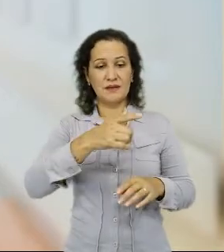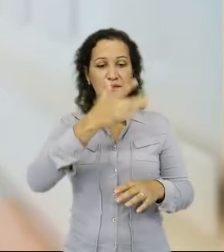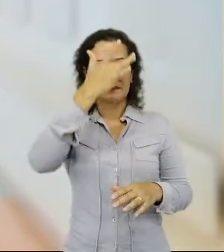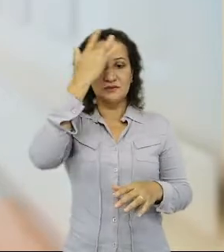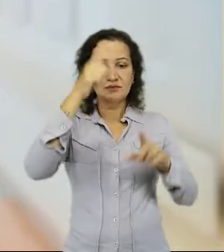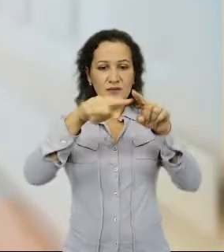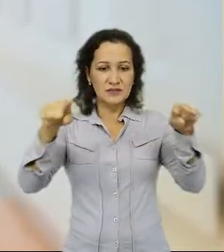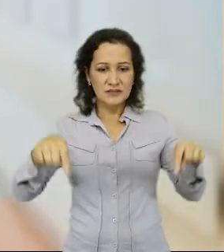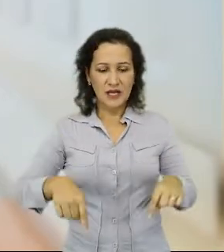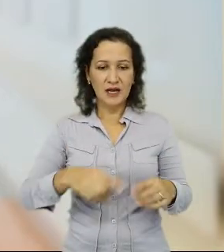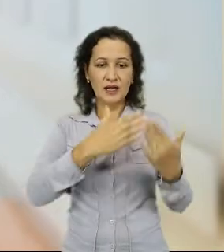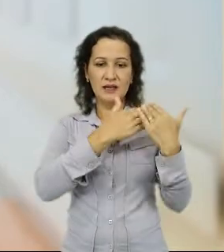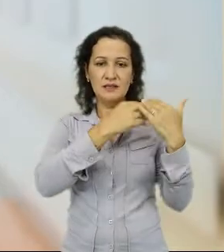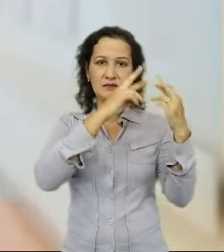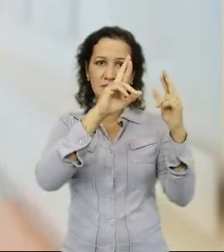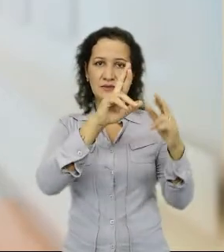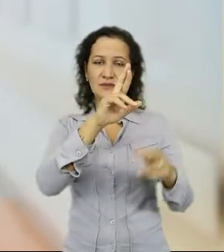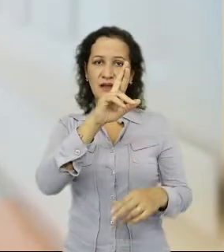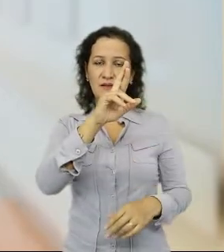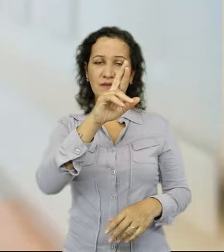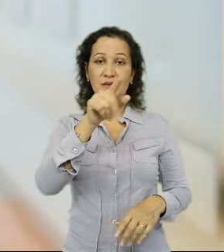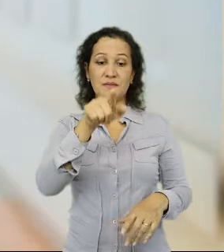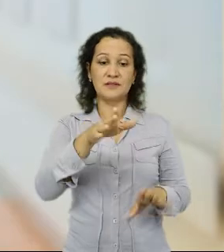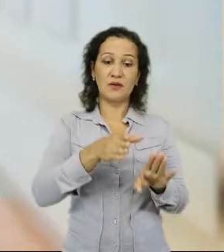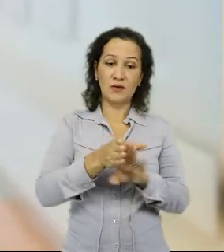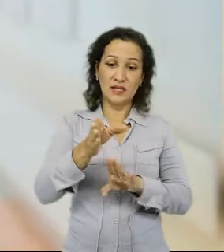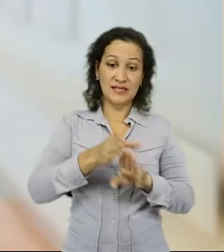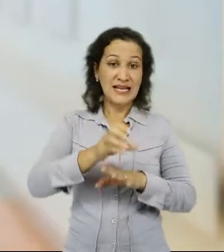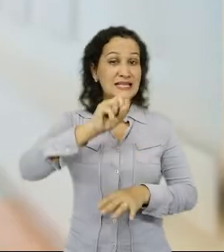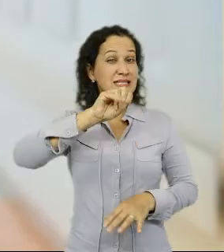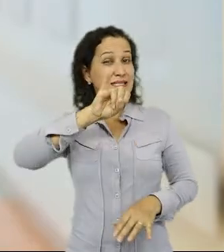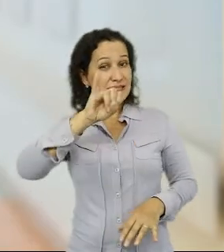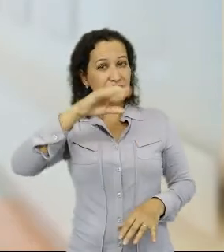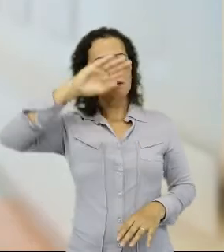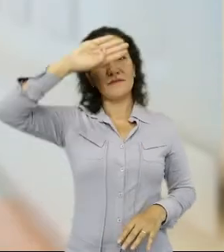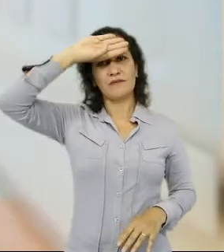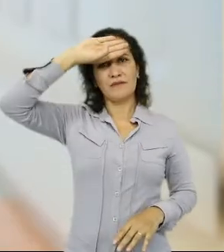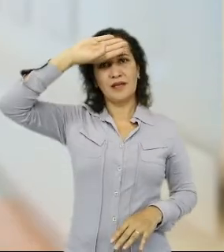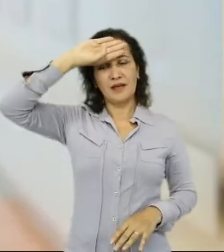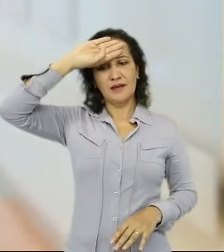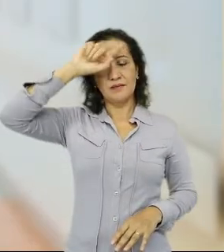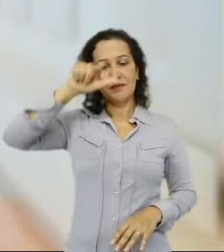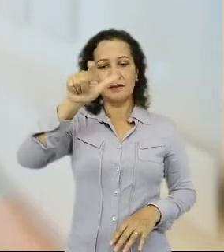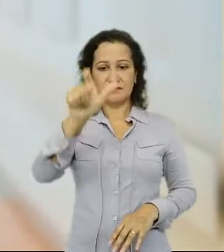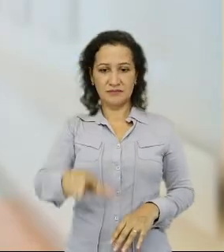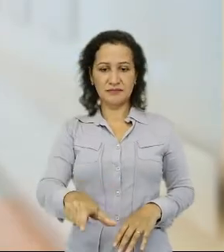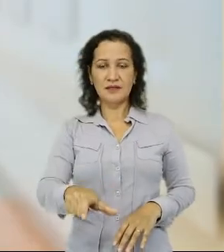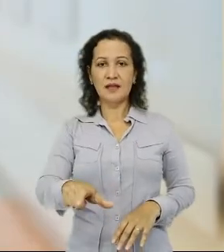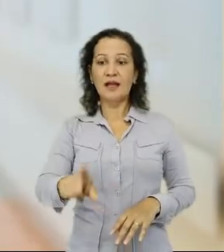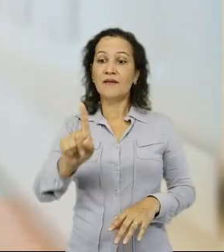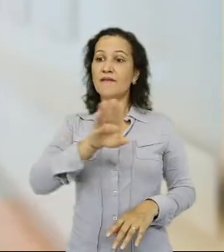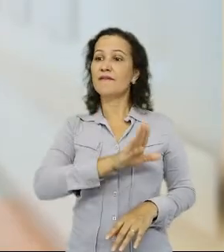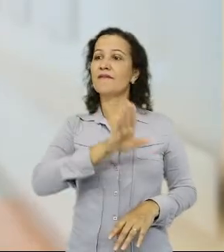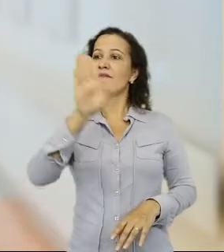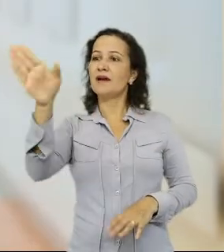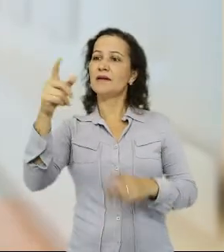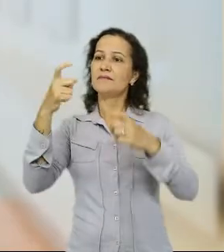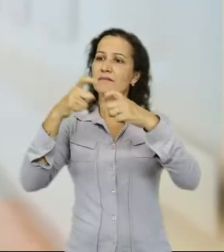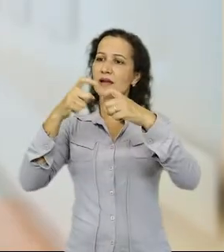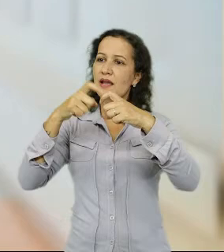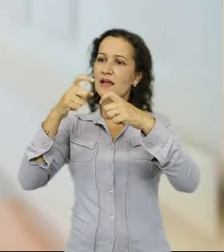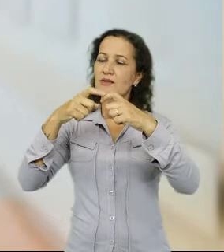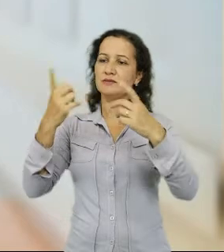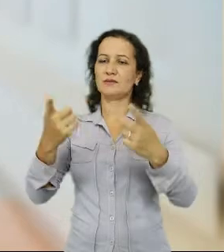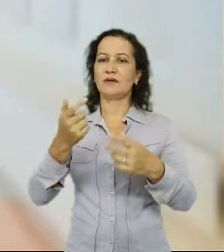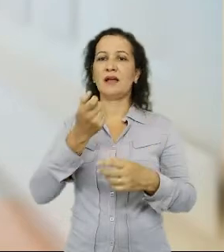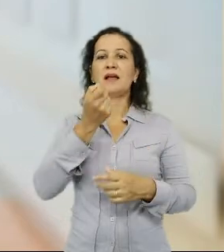vacina, deve orientar, em caso apresente febre, o usuário para que procure orientação médica, não faça